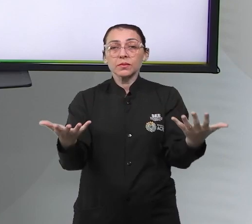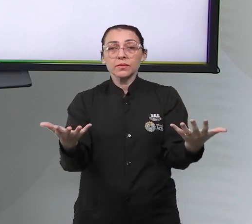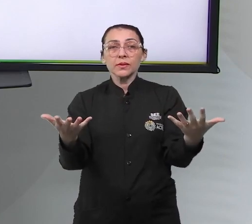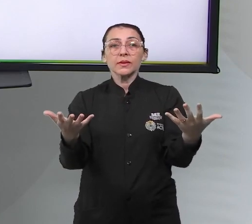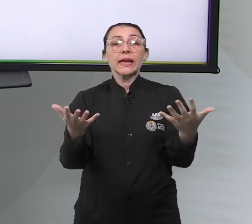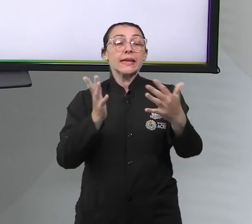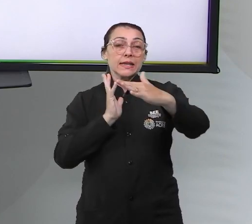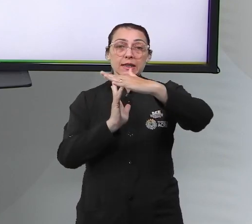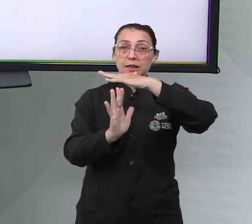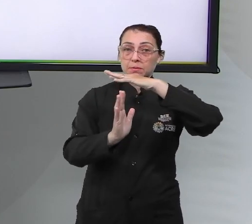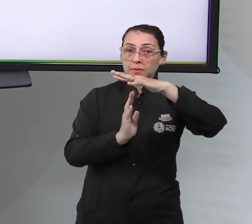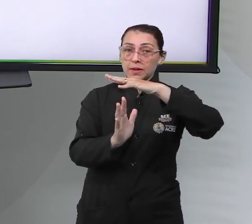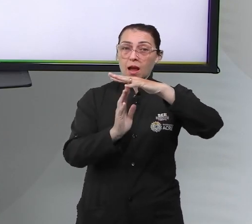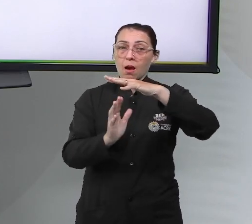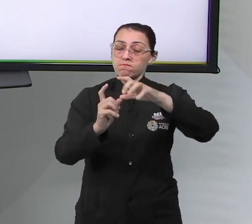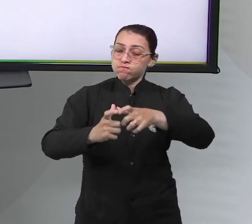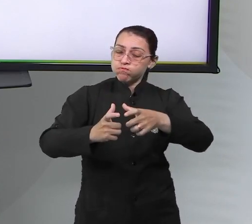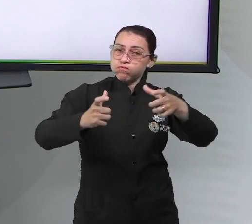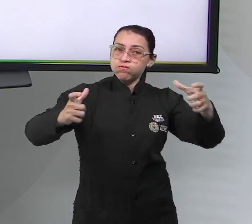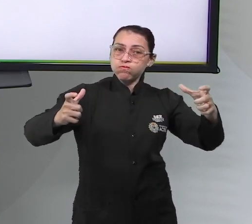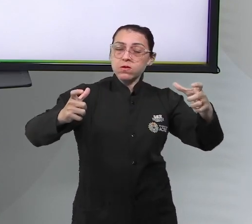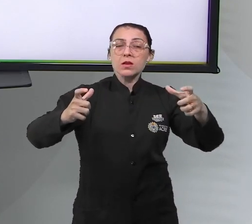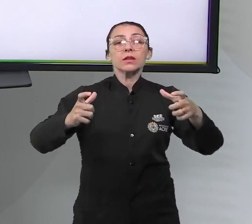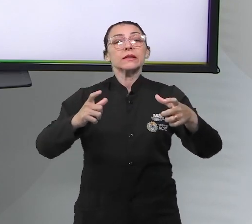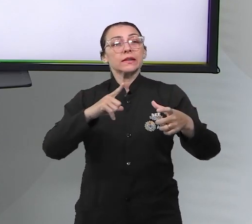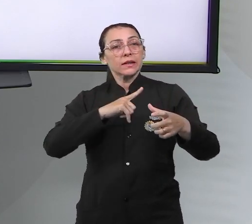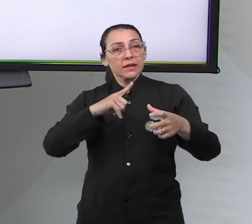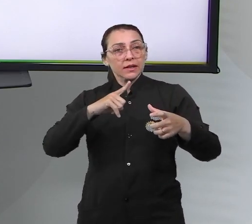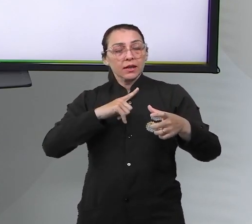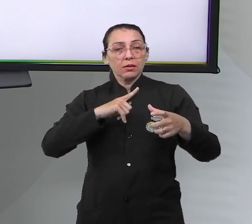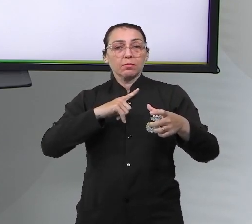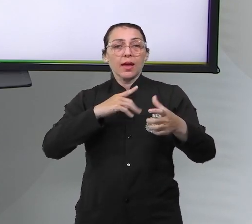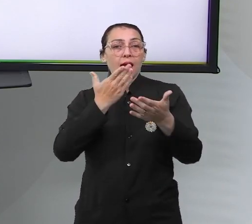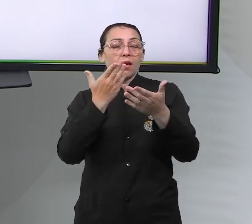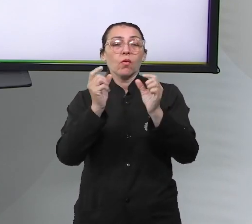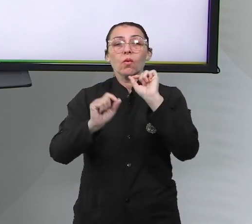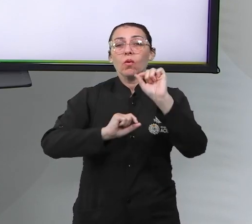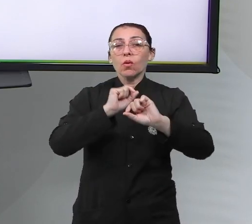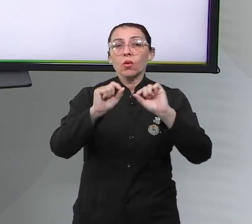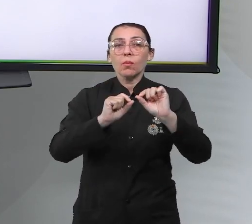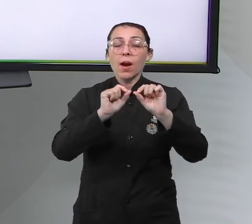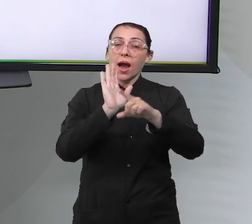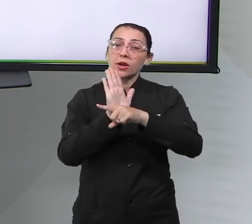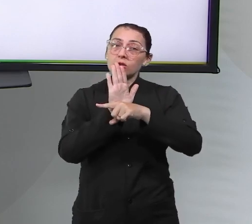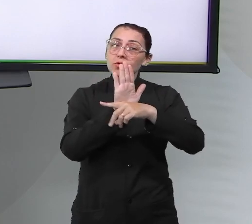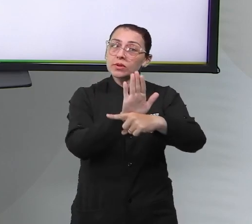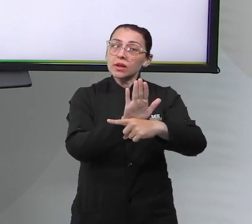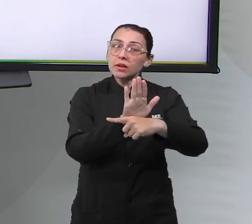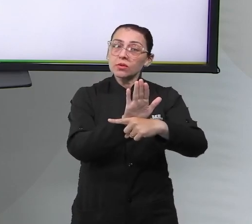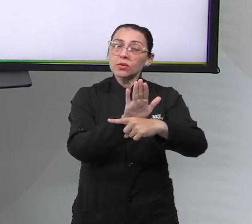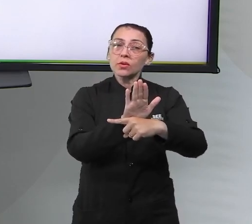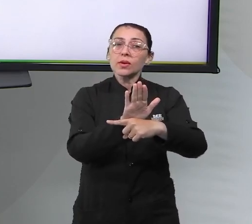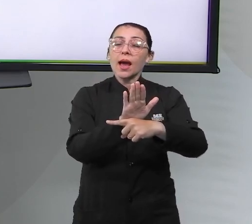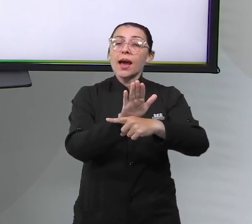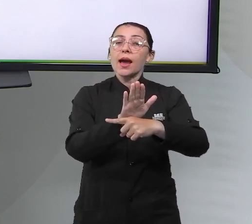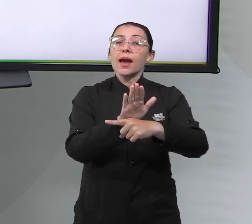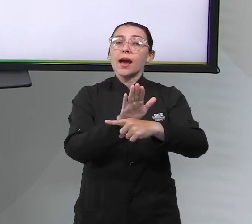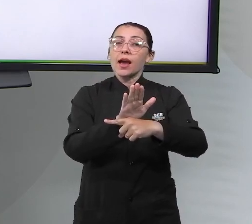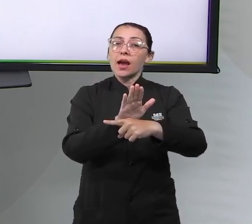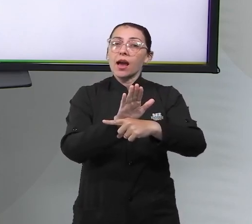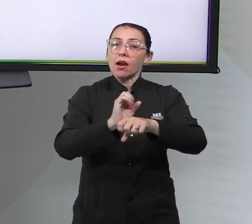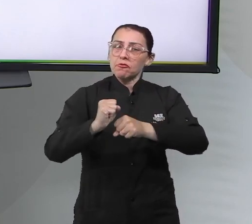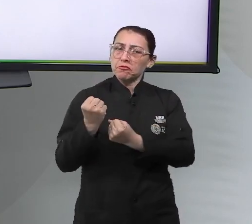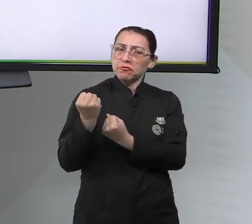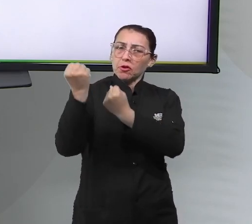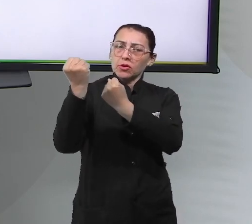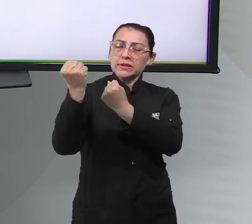esses migrantes, o fluxo migratório, ele acaba justamente contribuindo com a